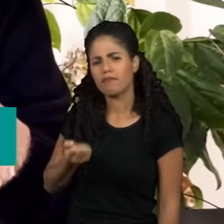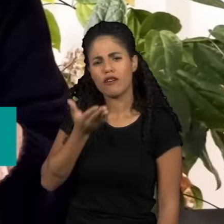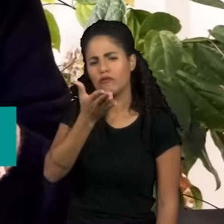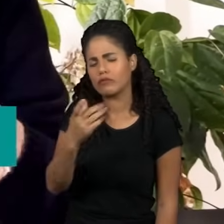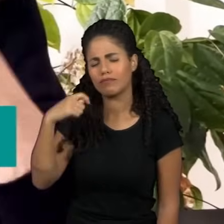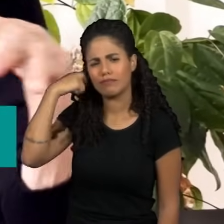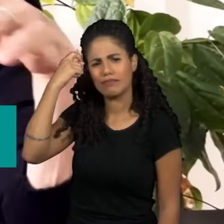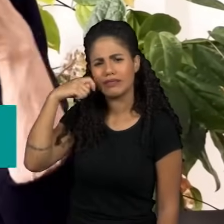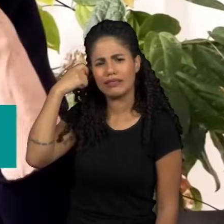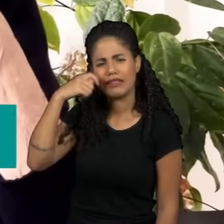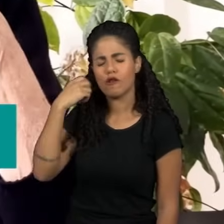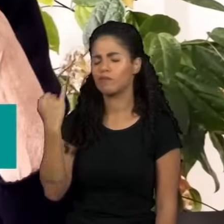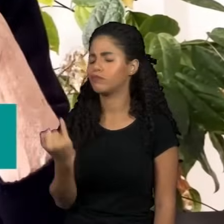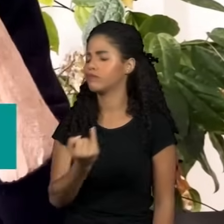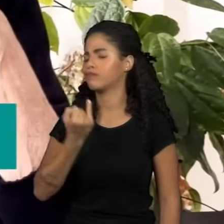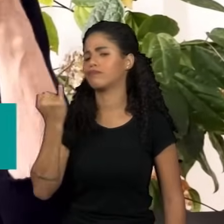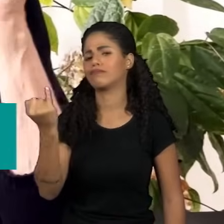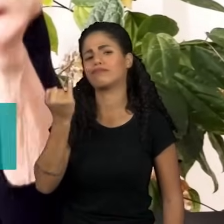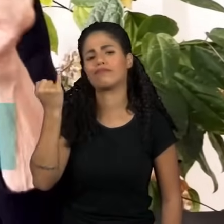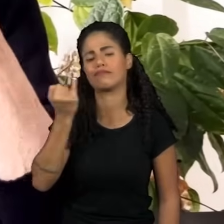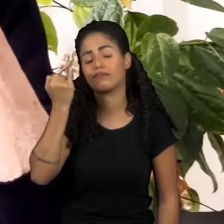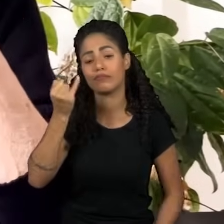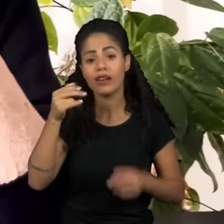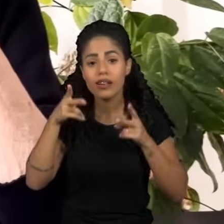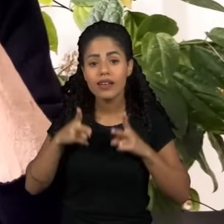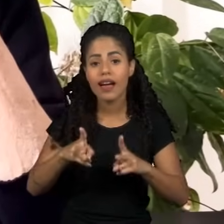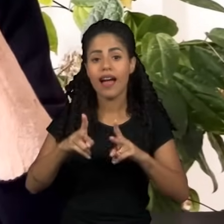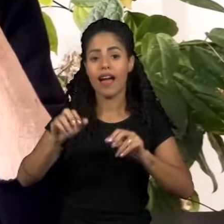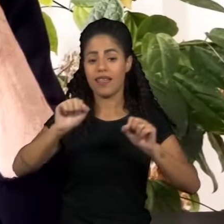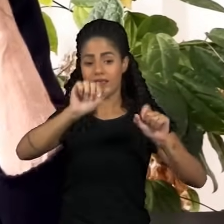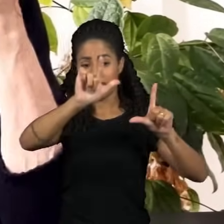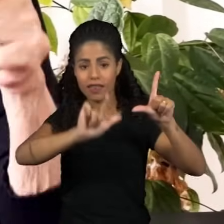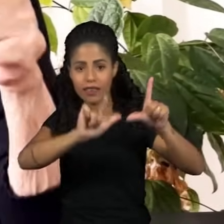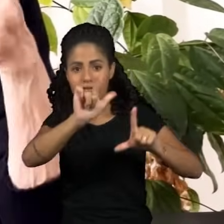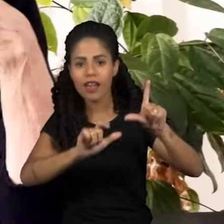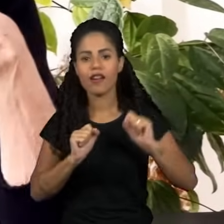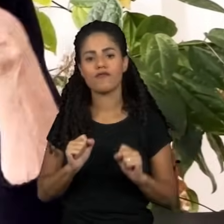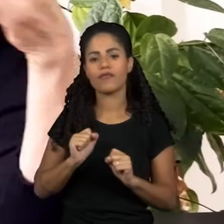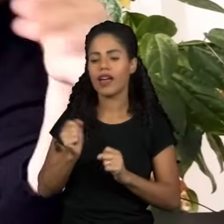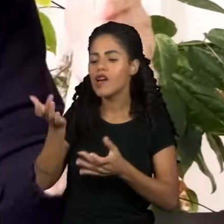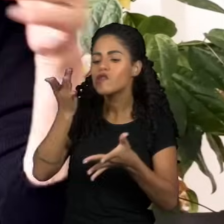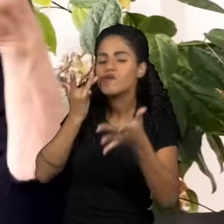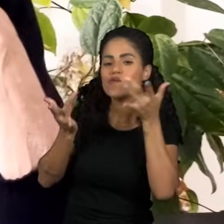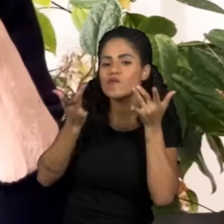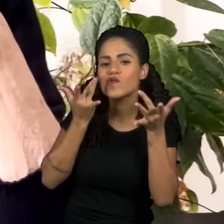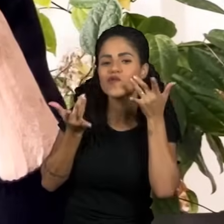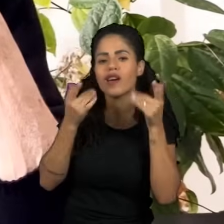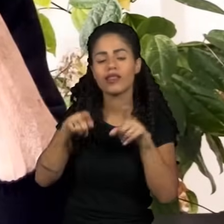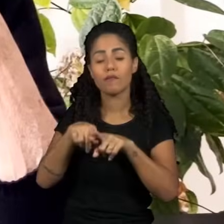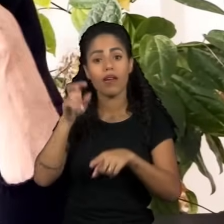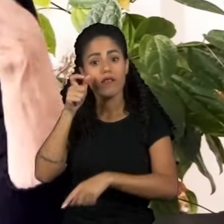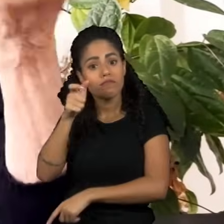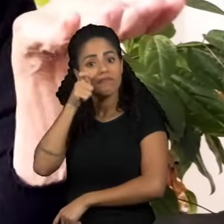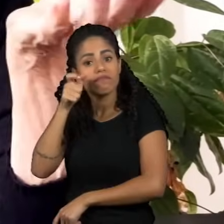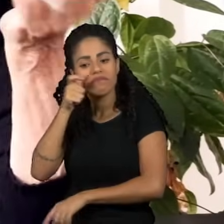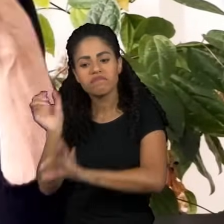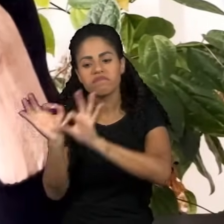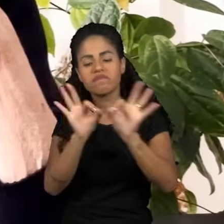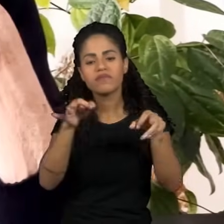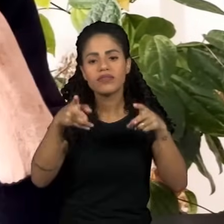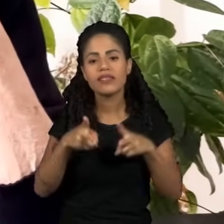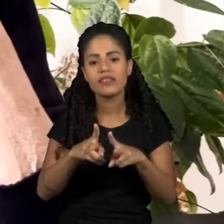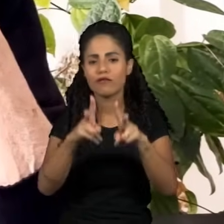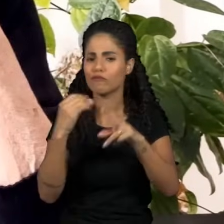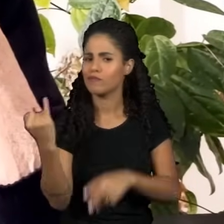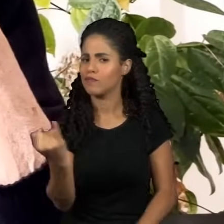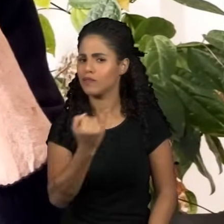atriz fundamental na TV, no teatro, eu vou ver suas peças, e